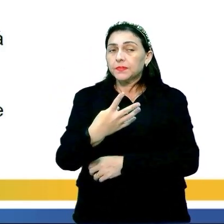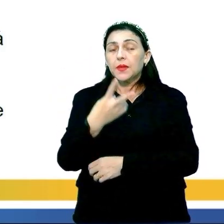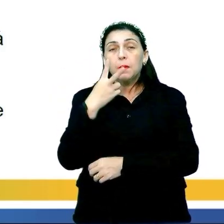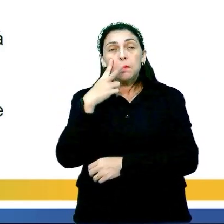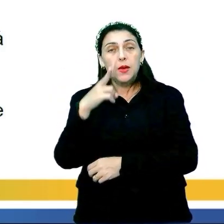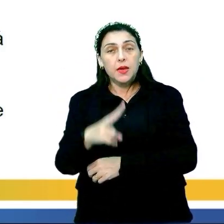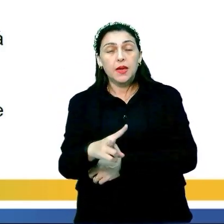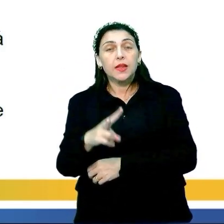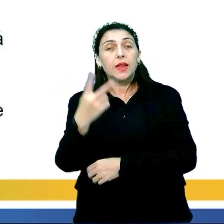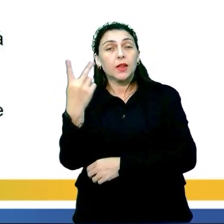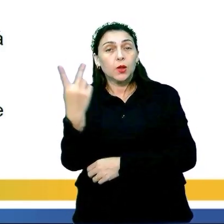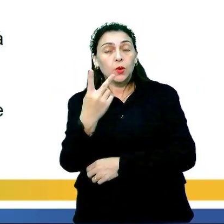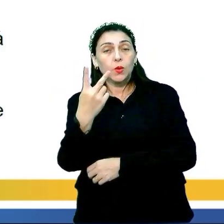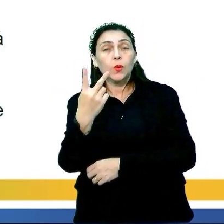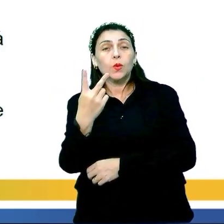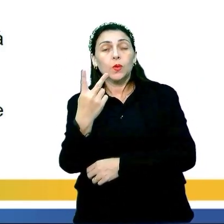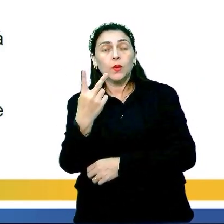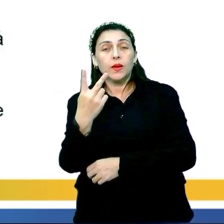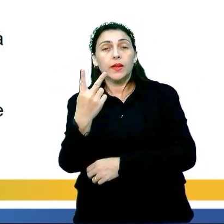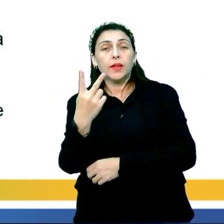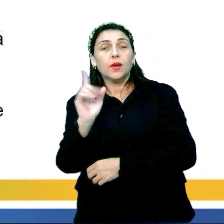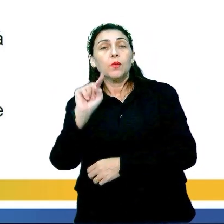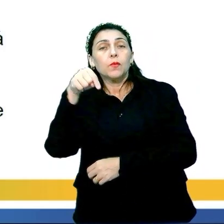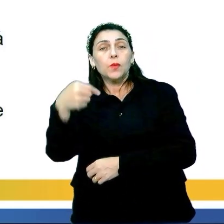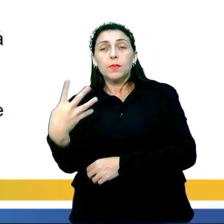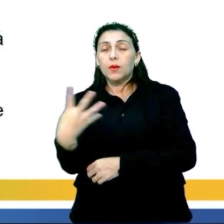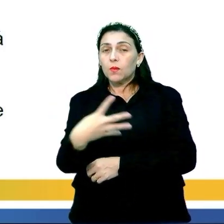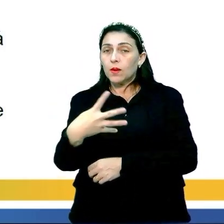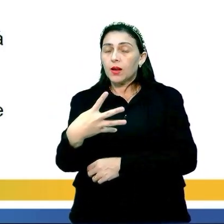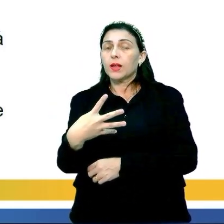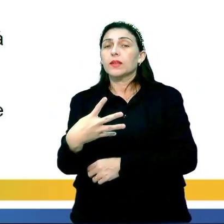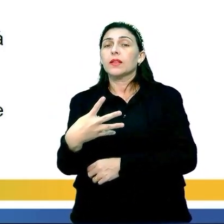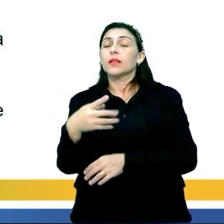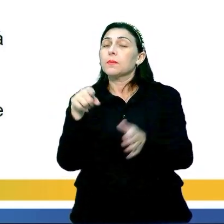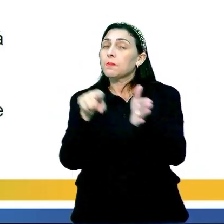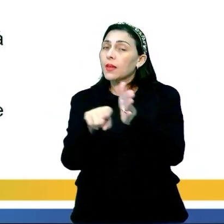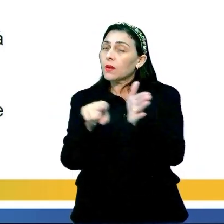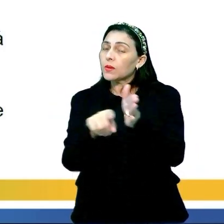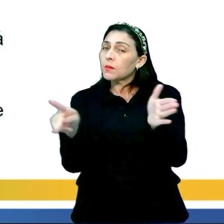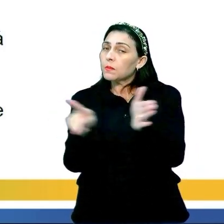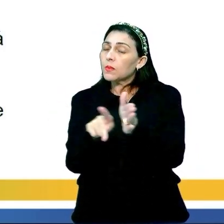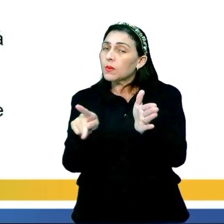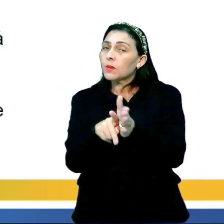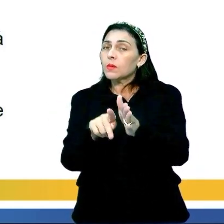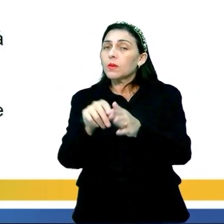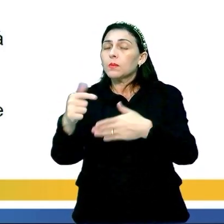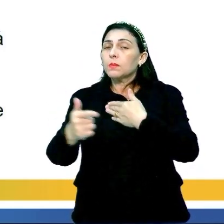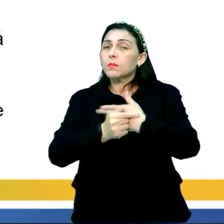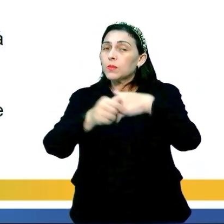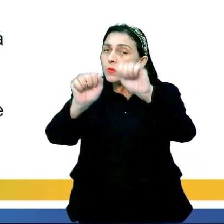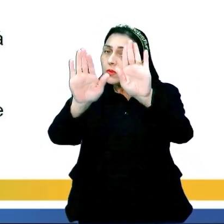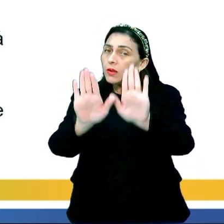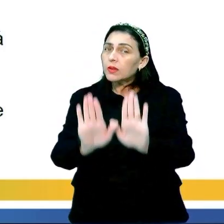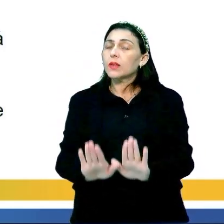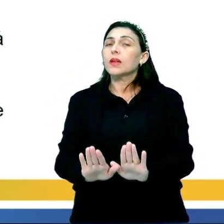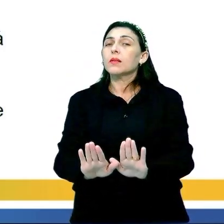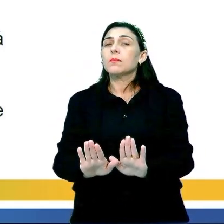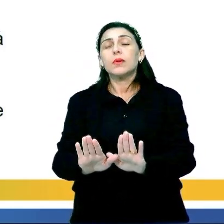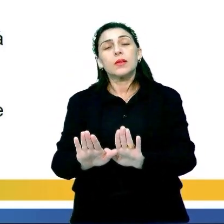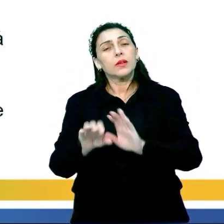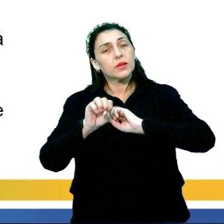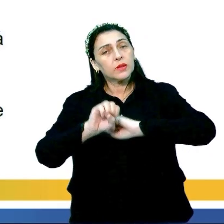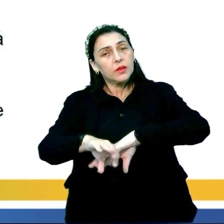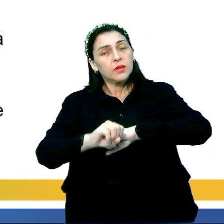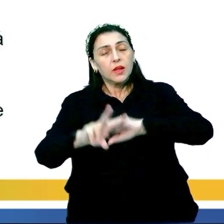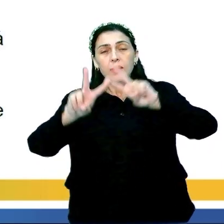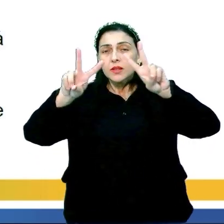Observe que da 2 eu pulei para 4. Eu estou privilegiando justamente as questões que nós temos nos cartazes, tá? Para nós trabalharmos